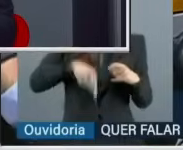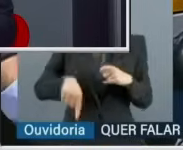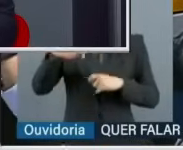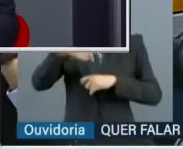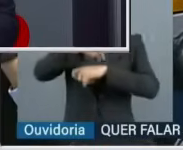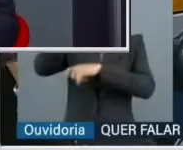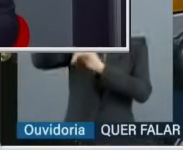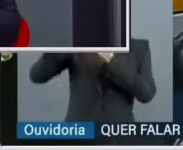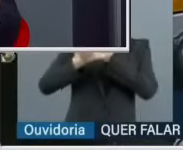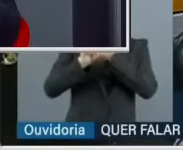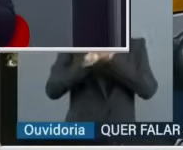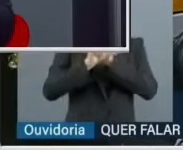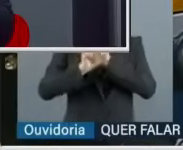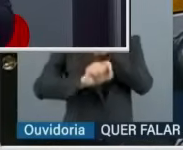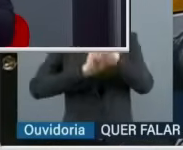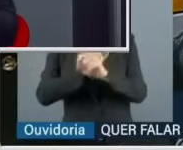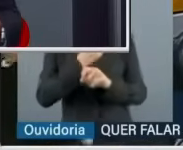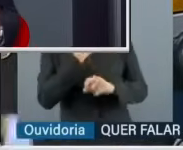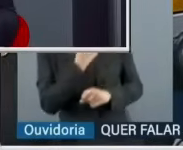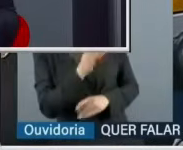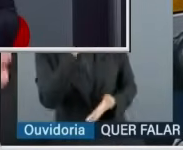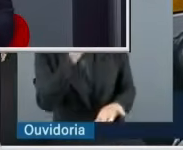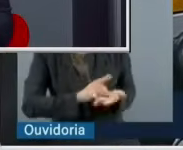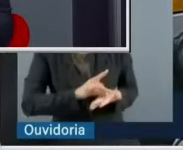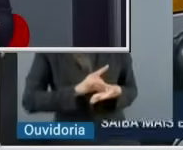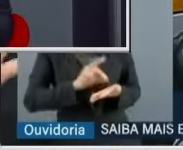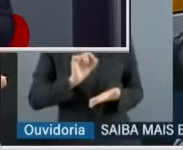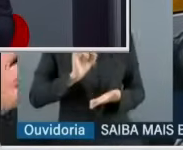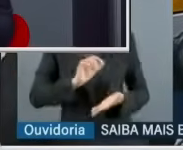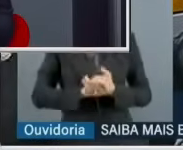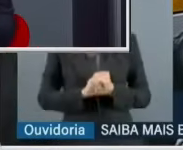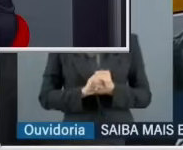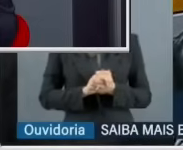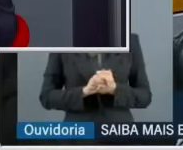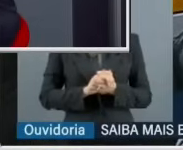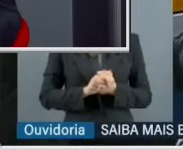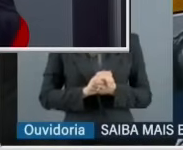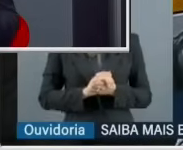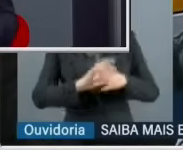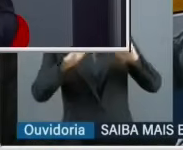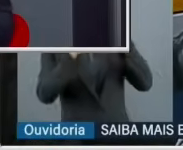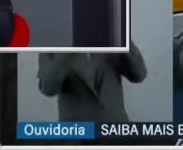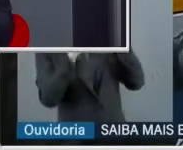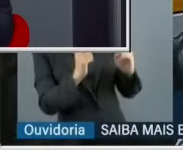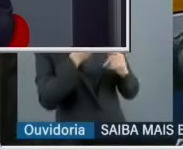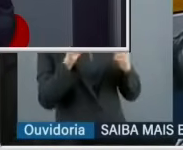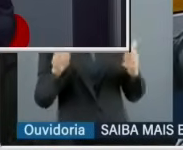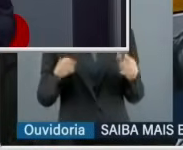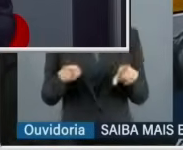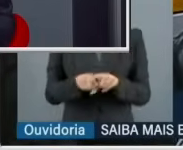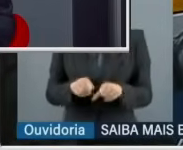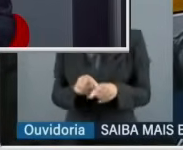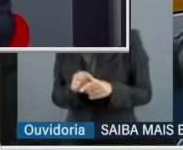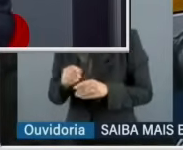delação com informações em off, sem o documento. Então, a partir daí, já complica muito, né? Como é